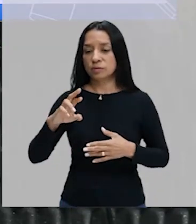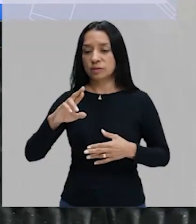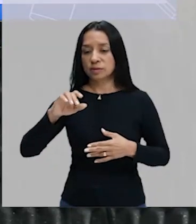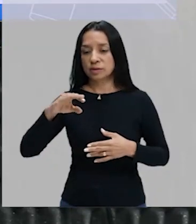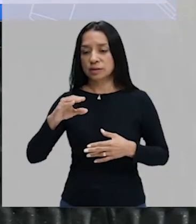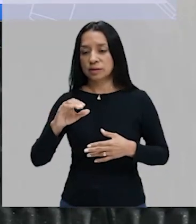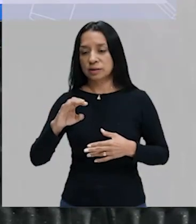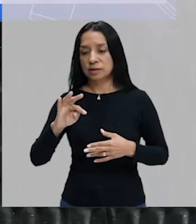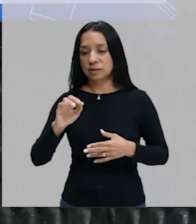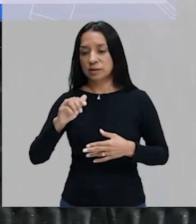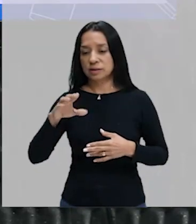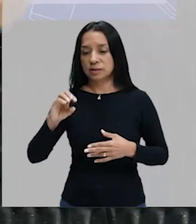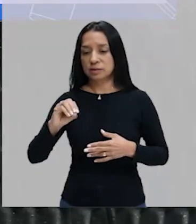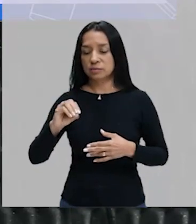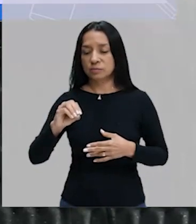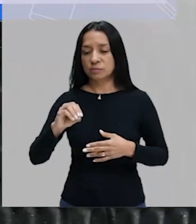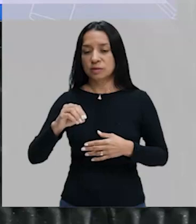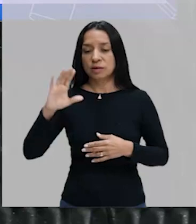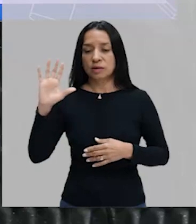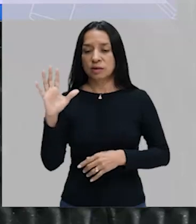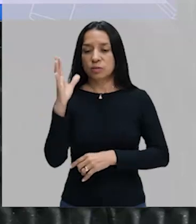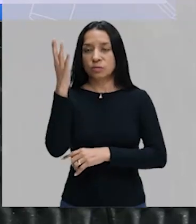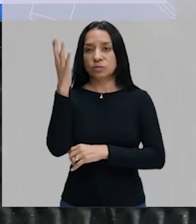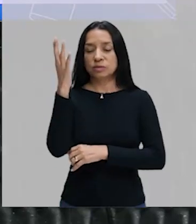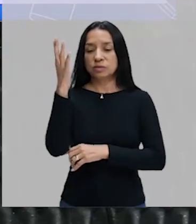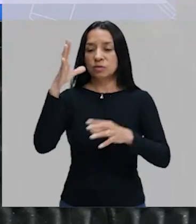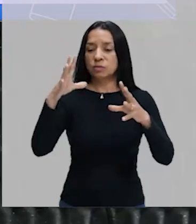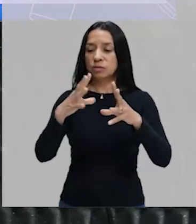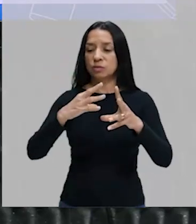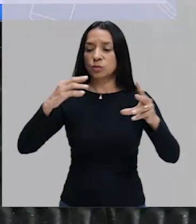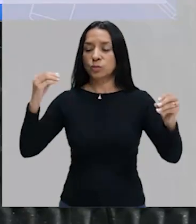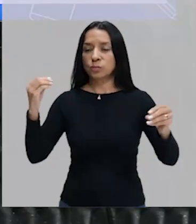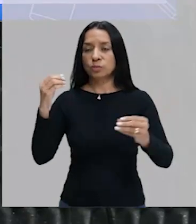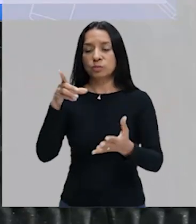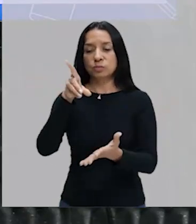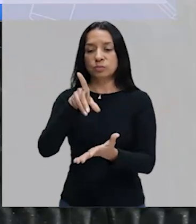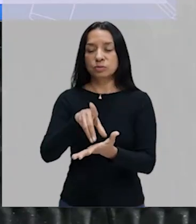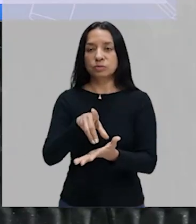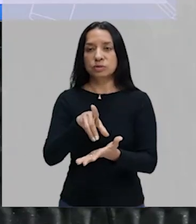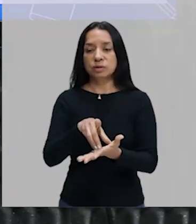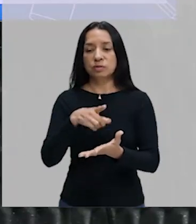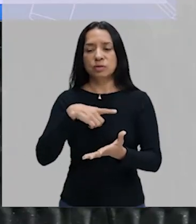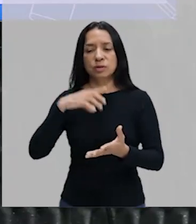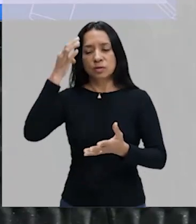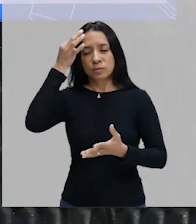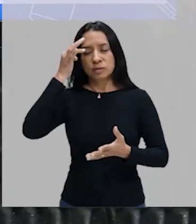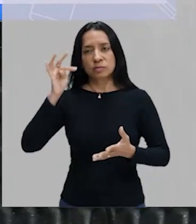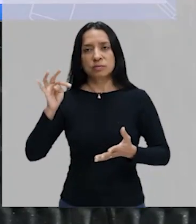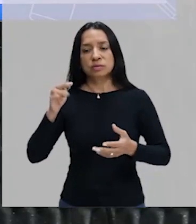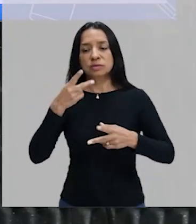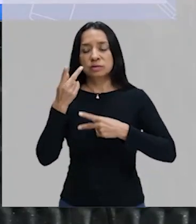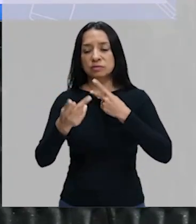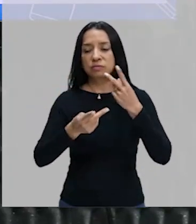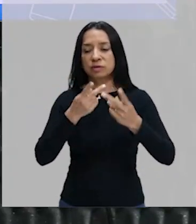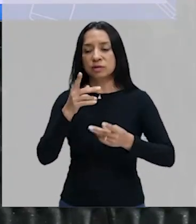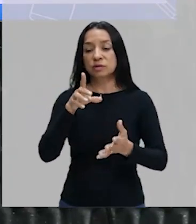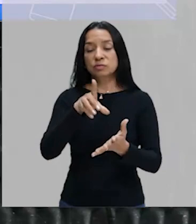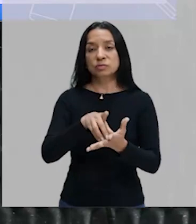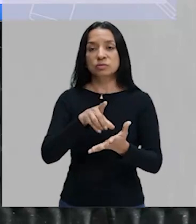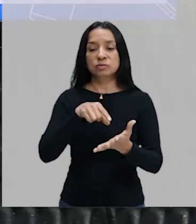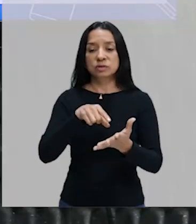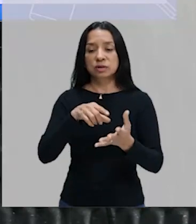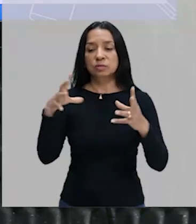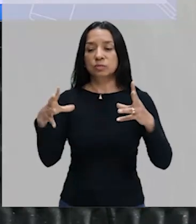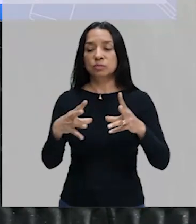era vem a acontecer a grande extinção dos dinossauros, né? Tem até uma teoria que diz que os dinossauros